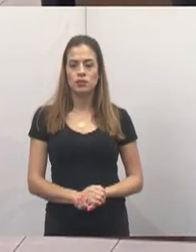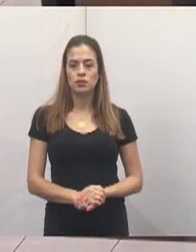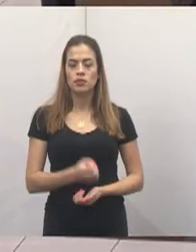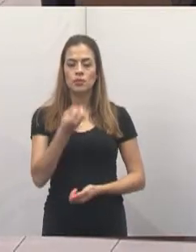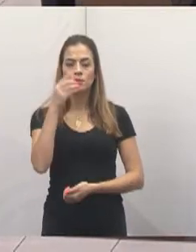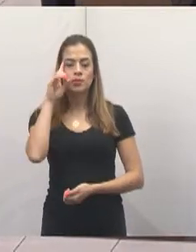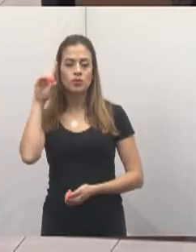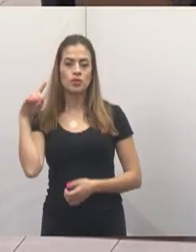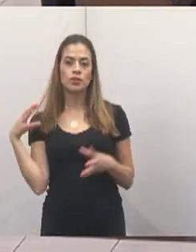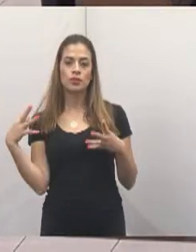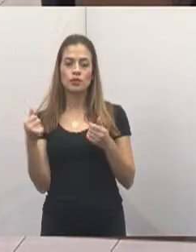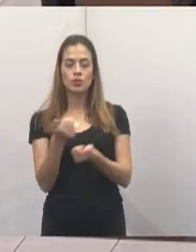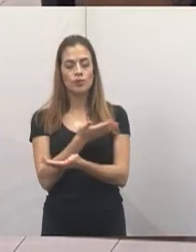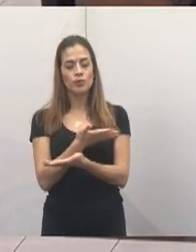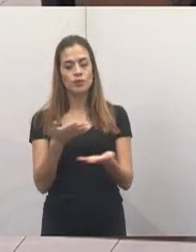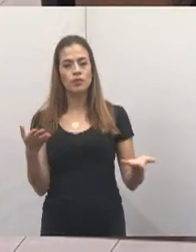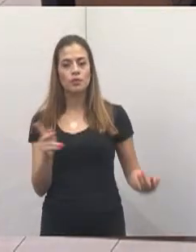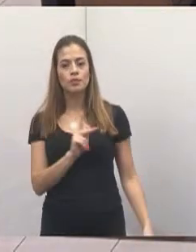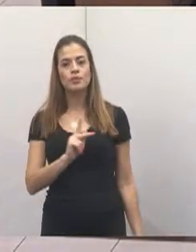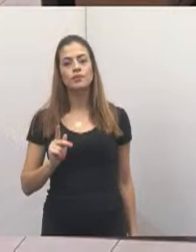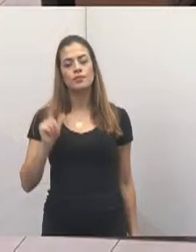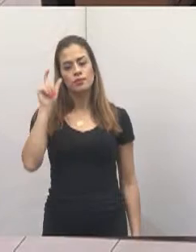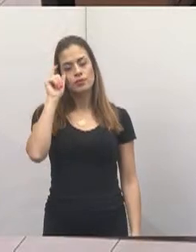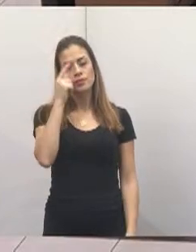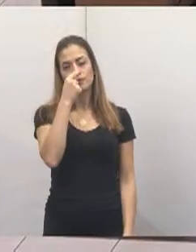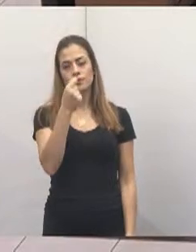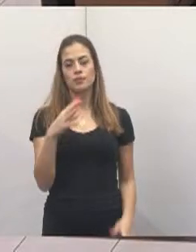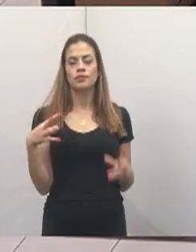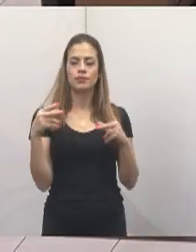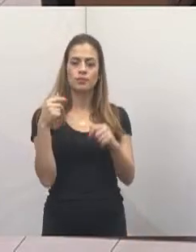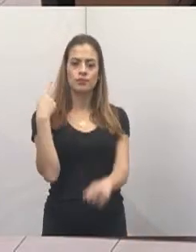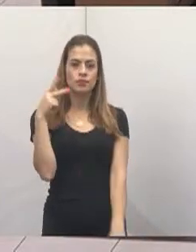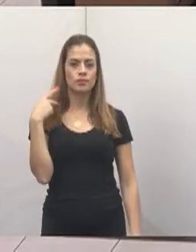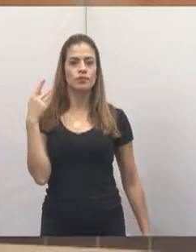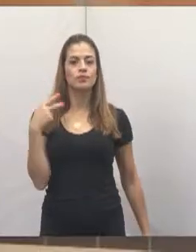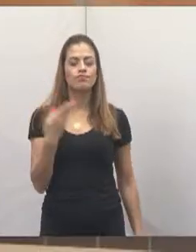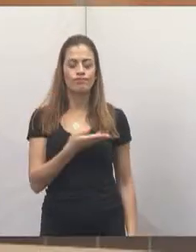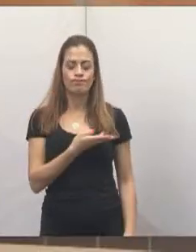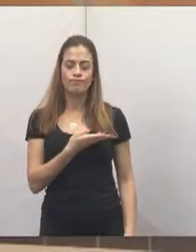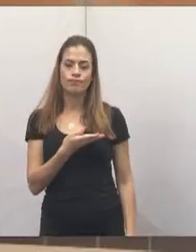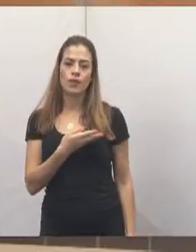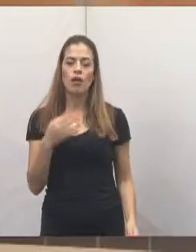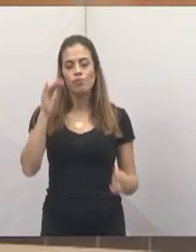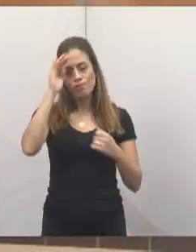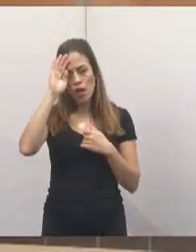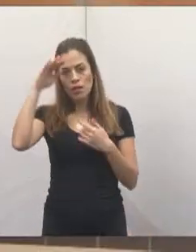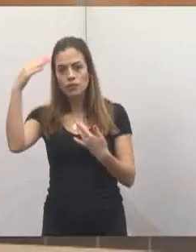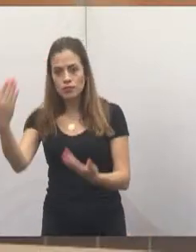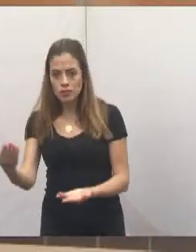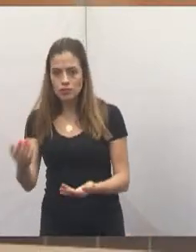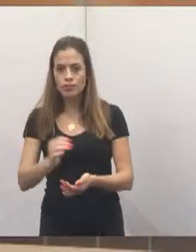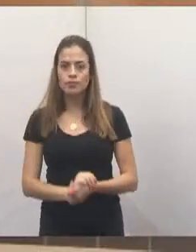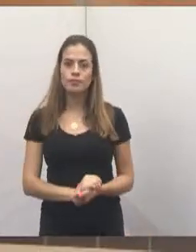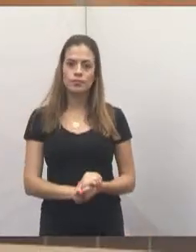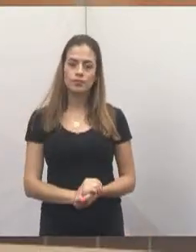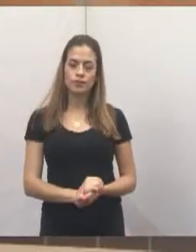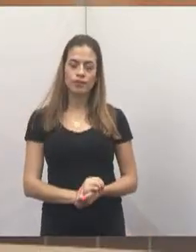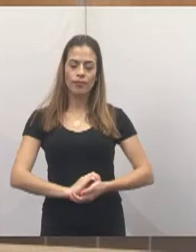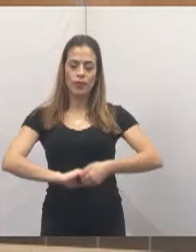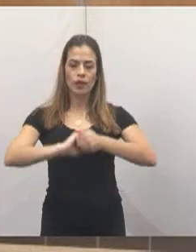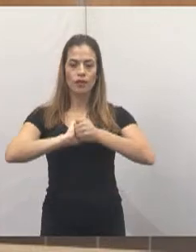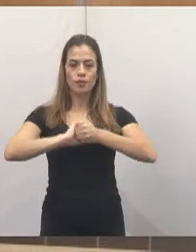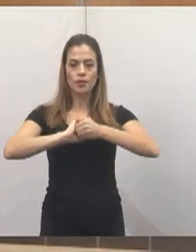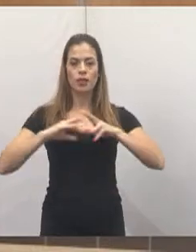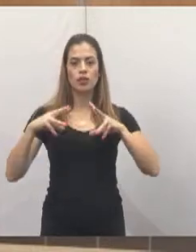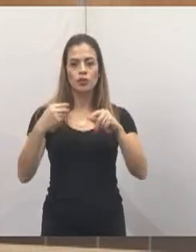Bom dia a todos, presidente Abner, nobres colegas vereadores, todos os homenageados, e quero cumprimentar